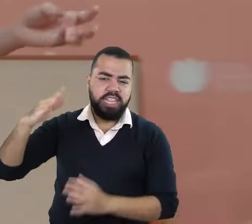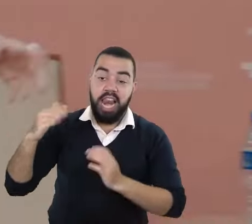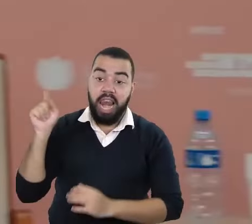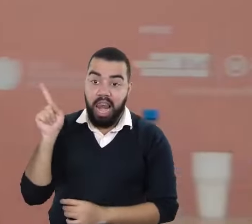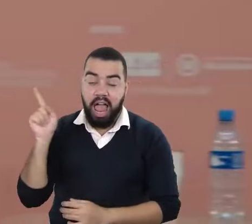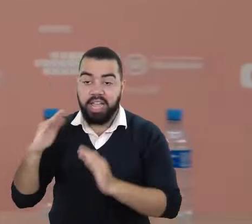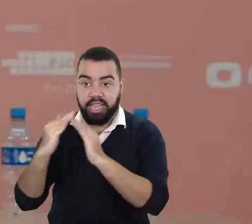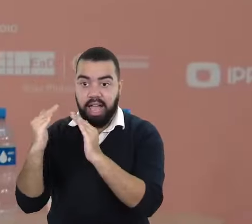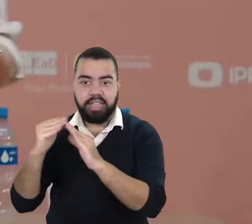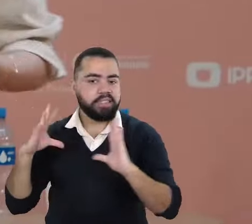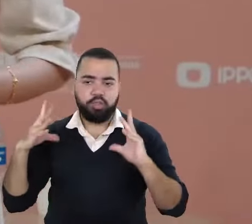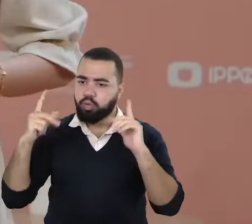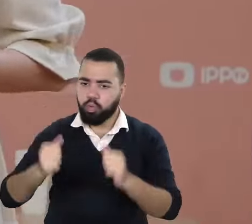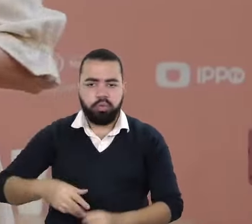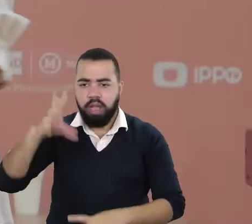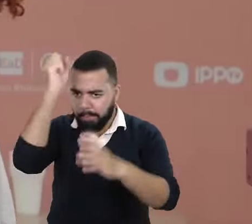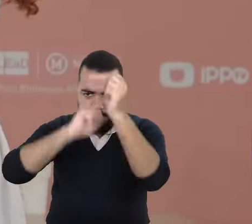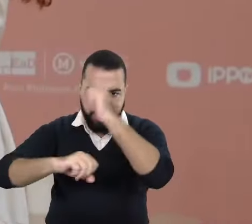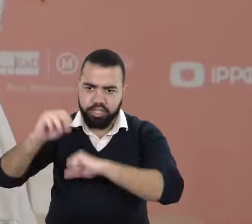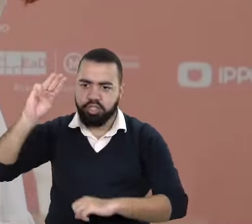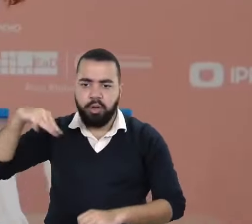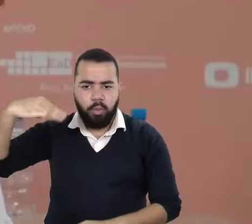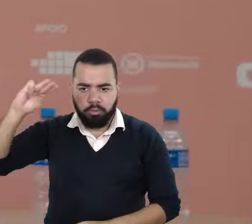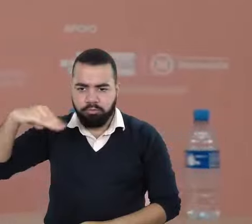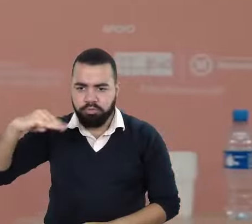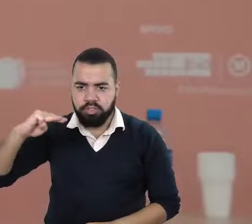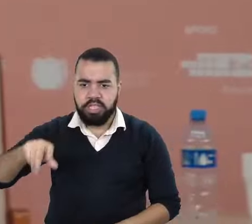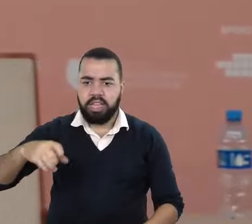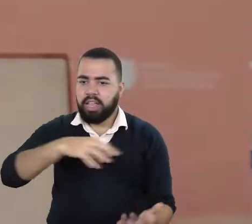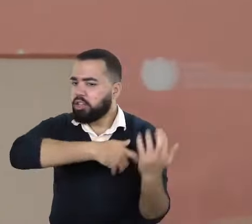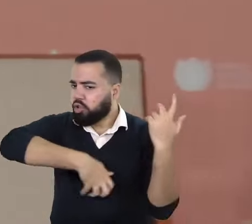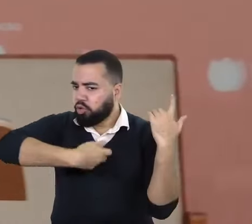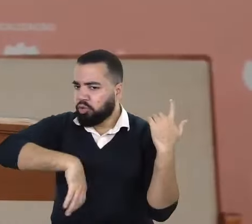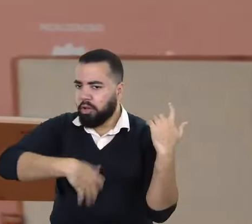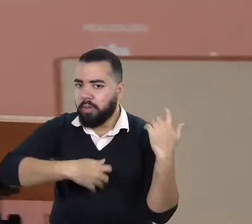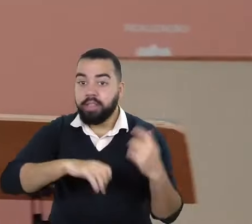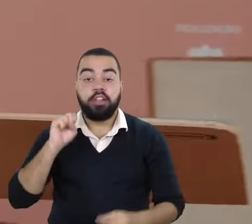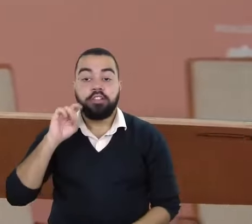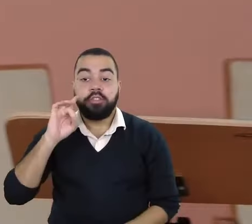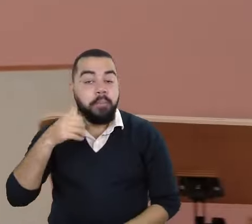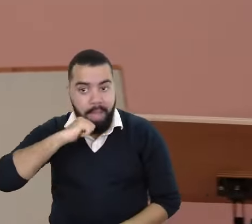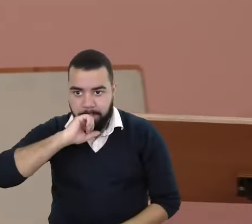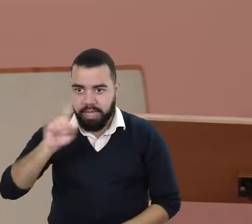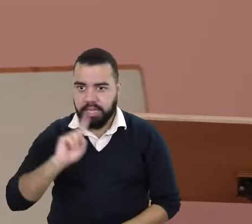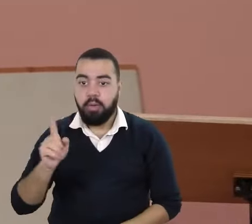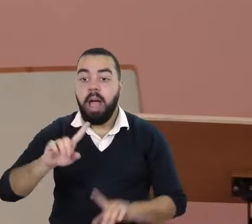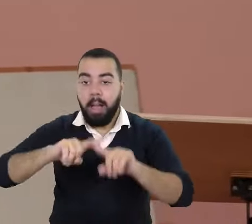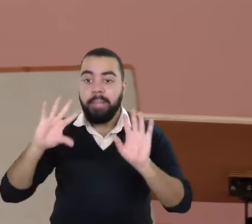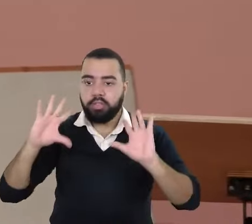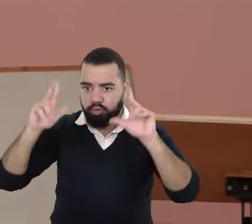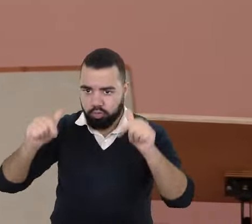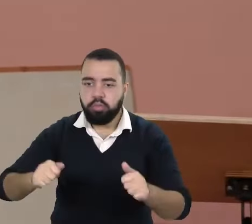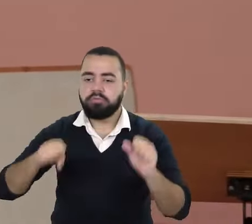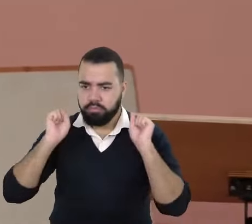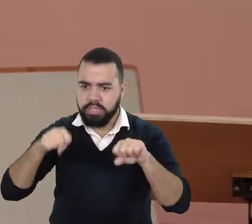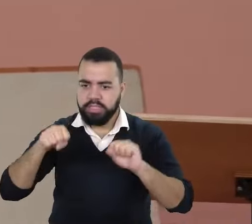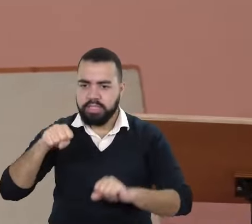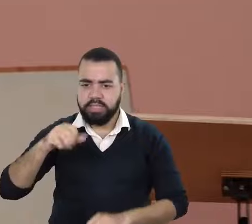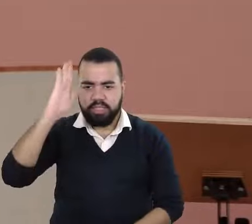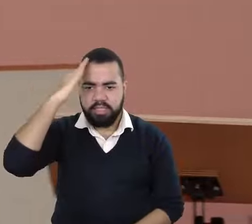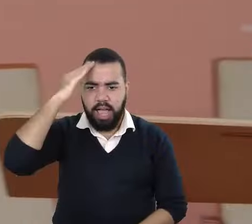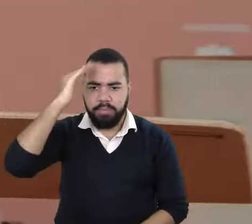todos somos musicistas, todos estudamos músicas, todos sabemos tocar um instrumento, menos minha mãe. Mas todo mundo sabe tocar um instrumento lá